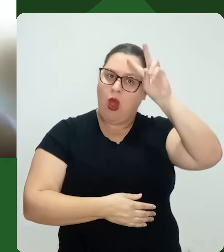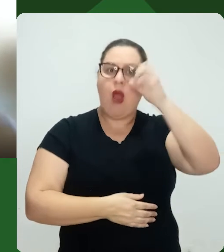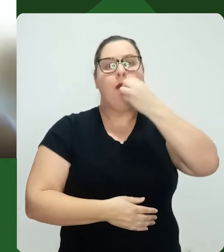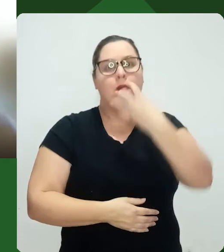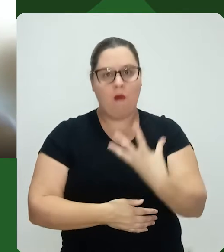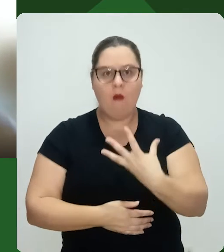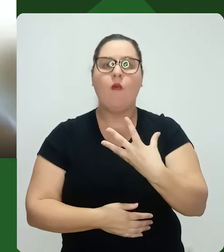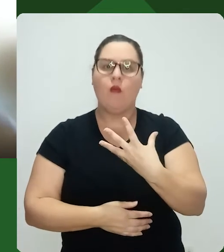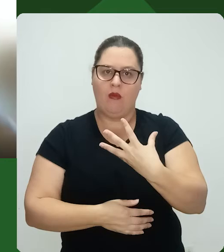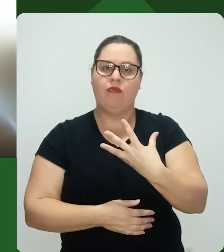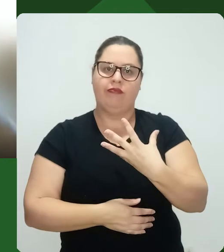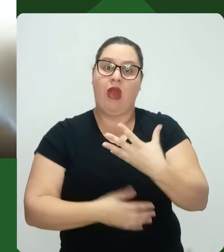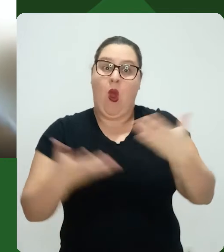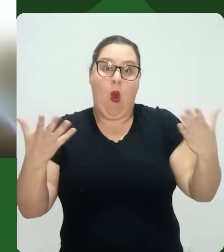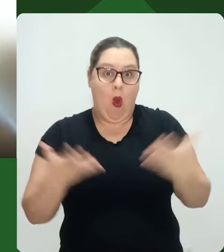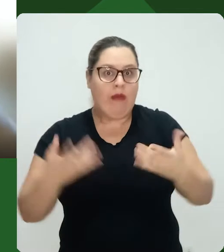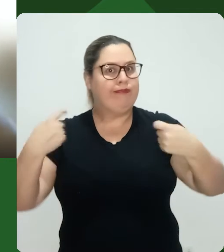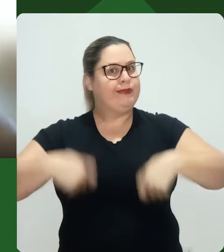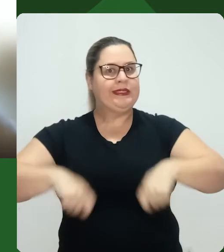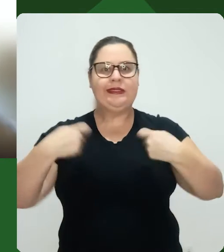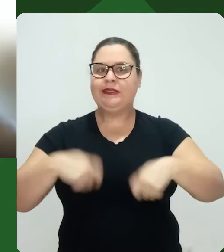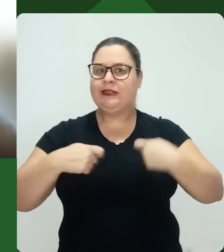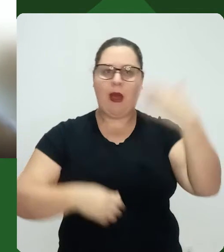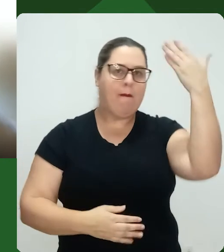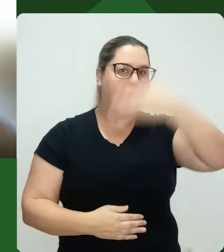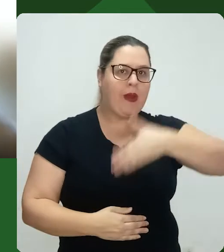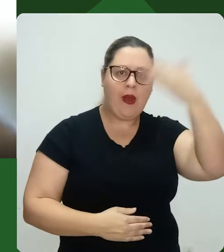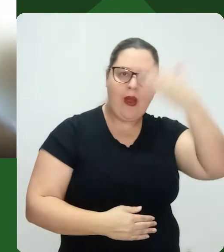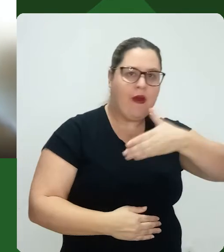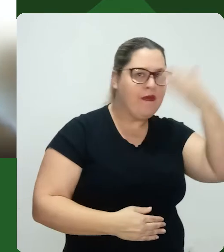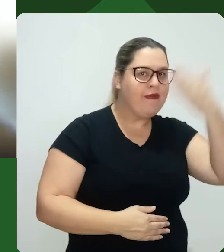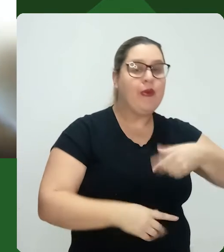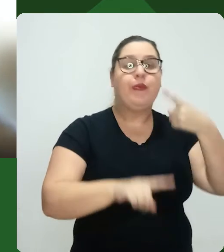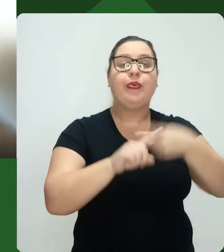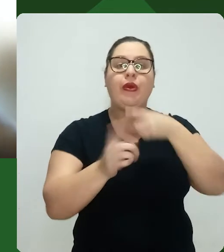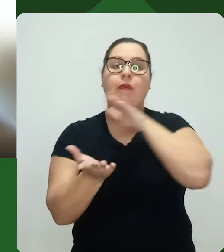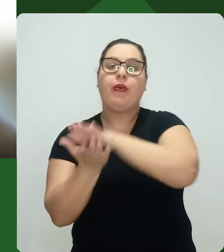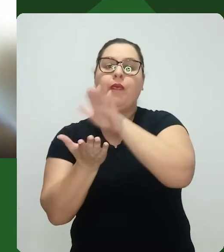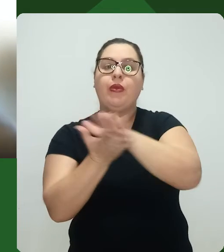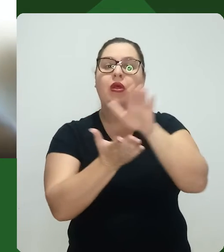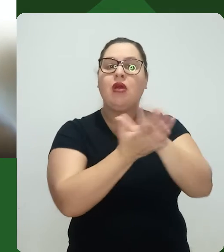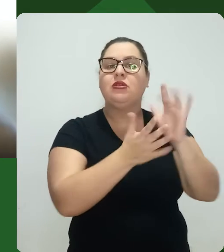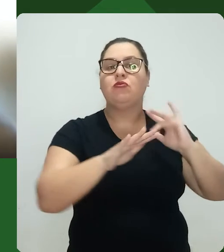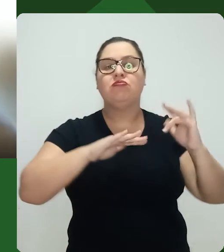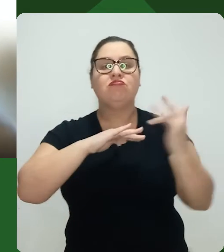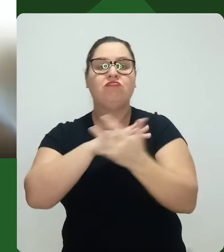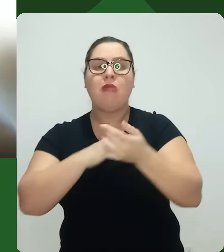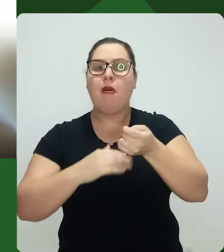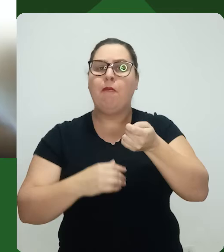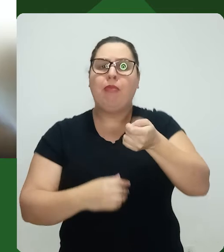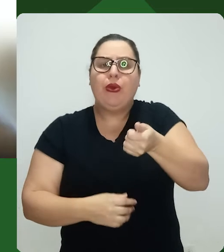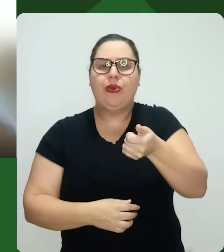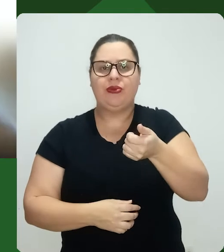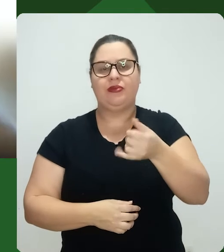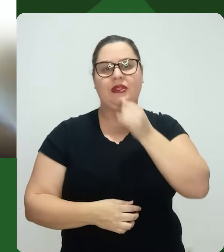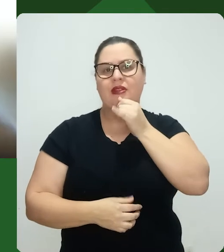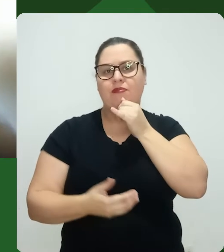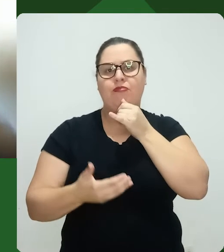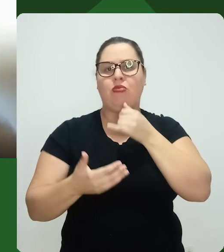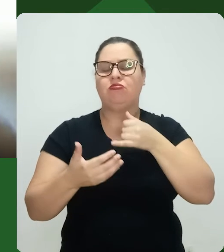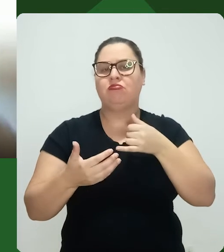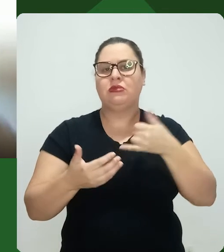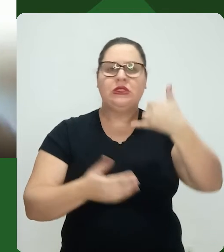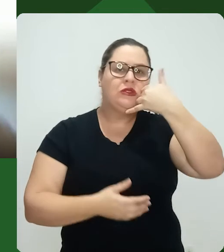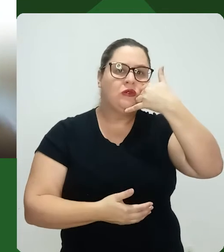estuda história, eu acho que ele é muito benéfico, principalmente para o mundo atual, né, em que a comunicação é instantânea, né? Com